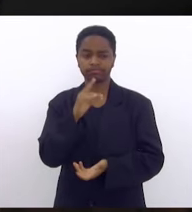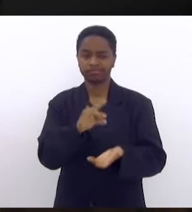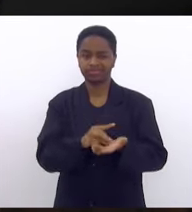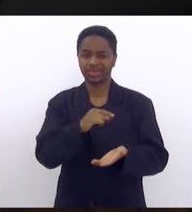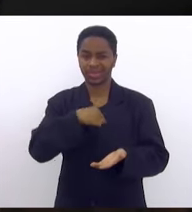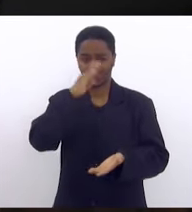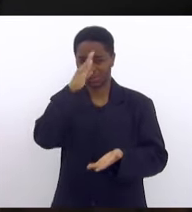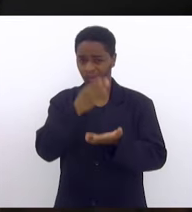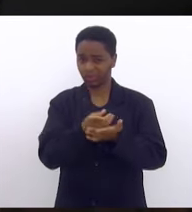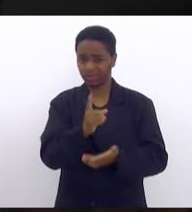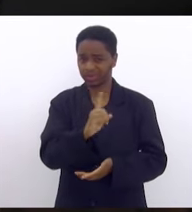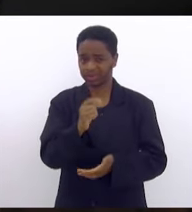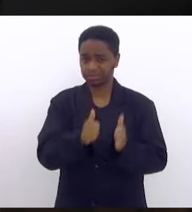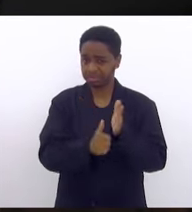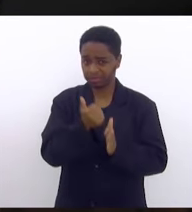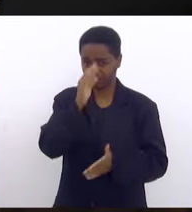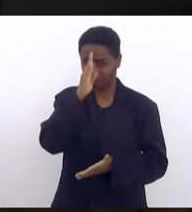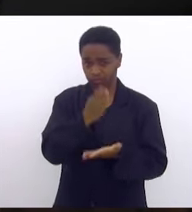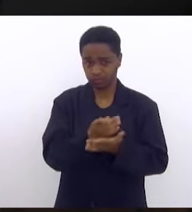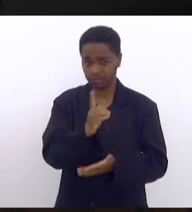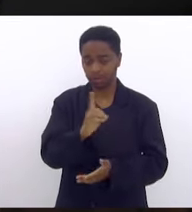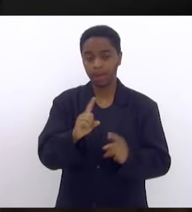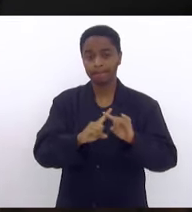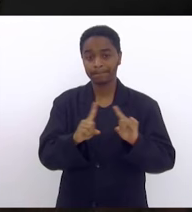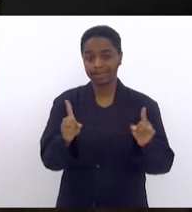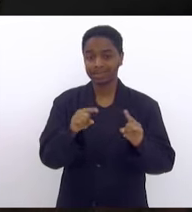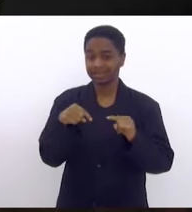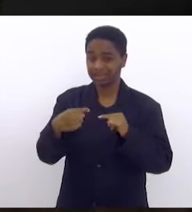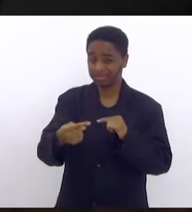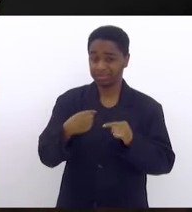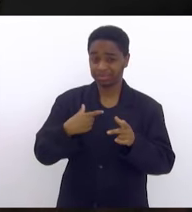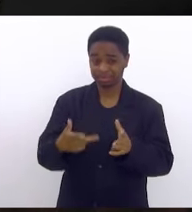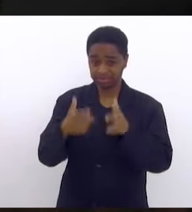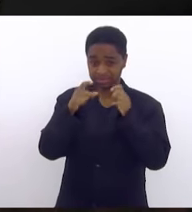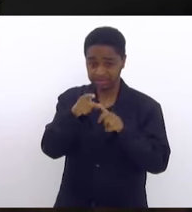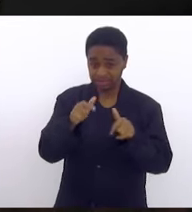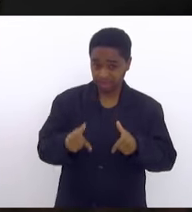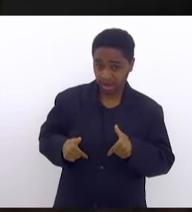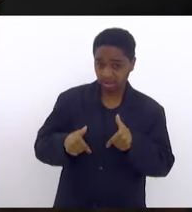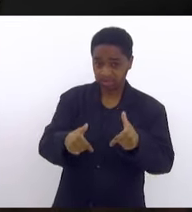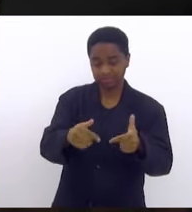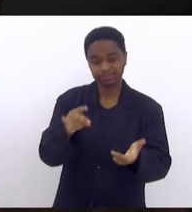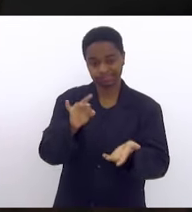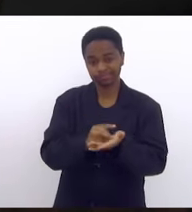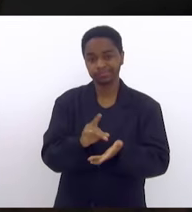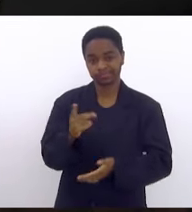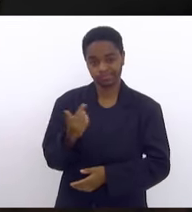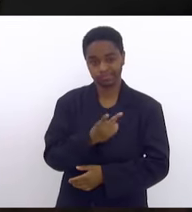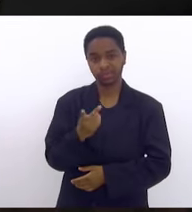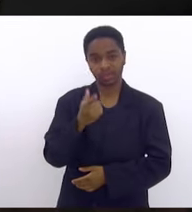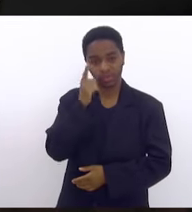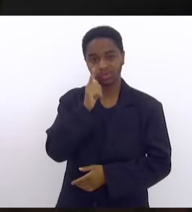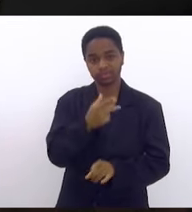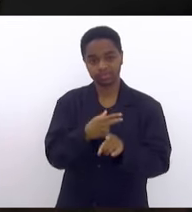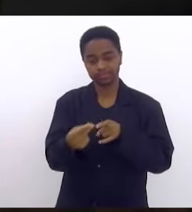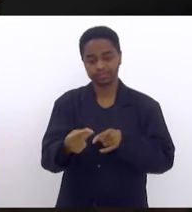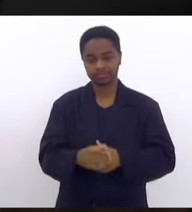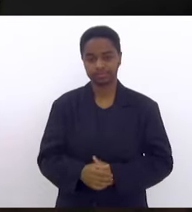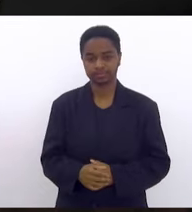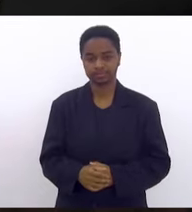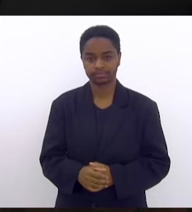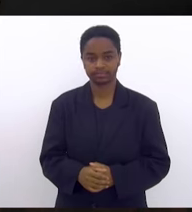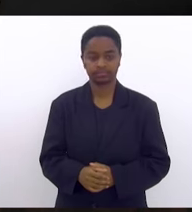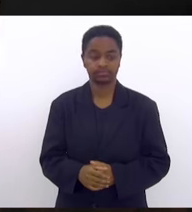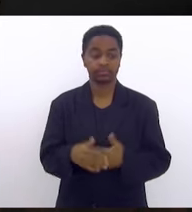você não na primeira fala, mas depois que eu vi o que vocês têm feito, nós vamos chegar na eleição vitoriosos. E